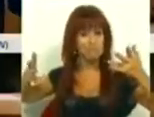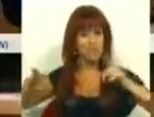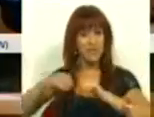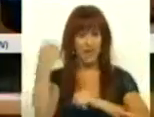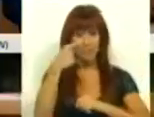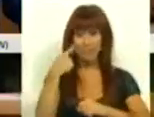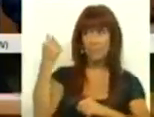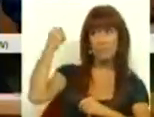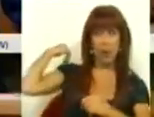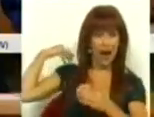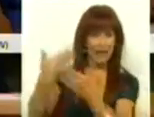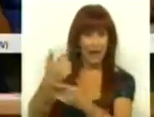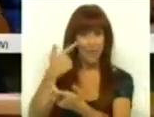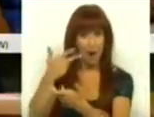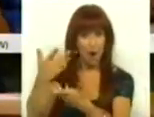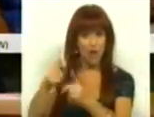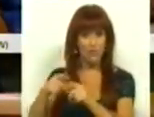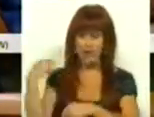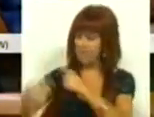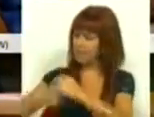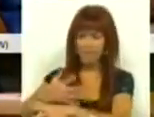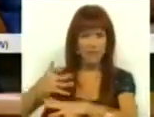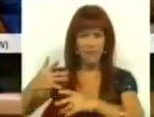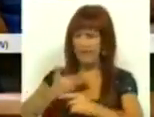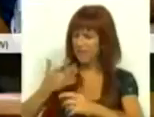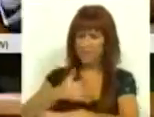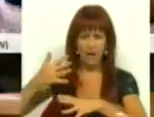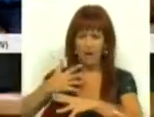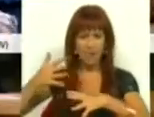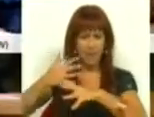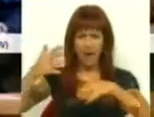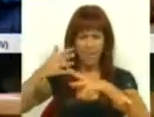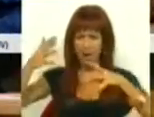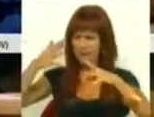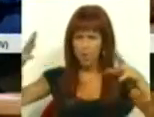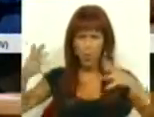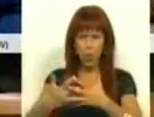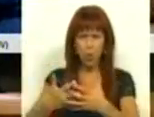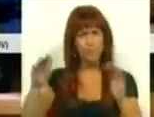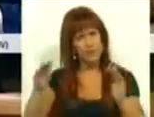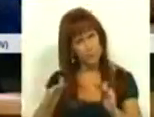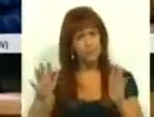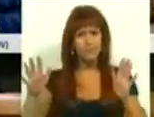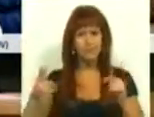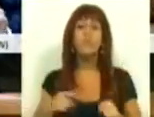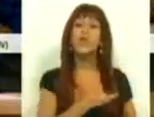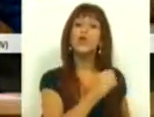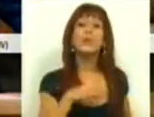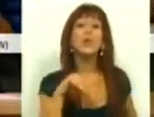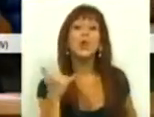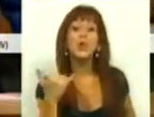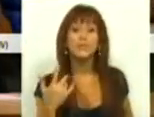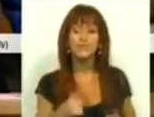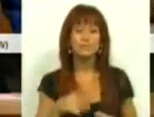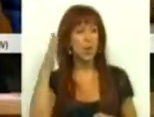como as figuras que mostrei até agora mostram, o ritmo de crescimento do endividamento foi claramente atenuado. E em